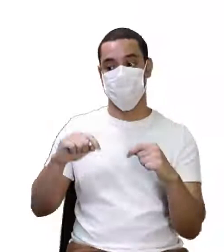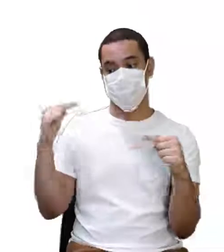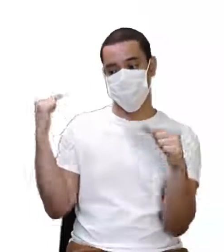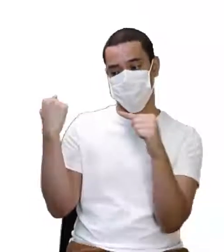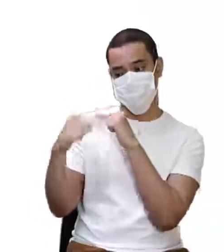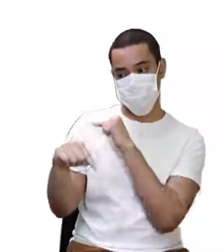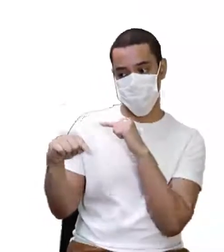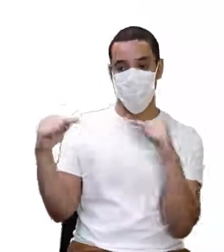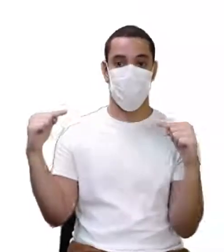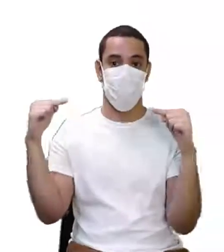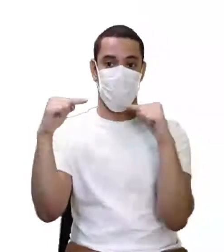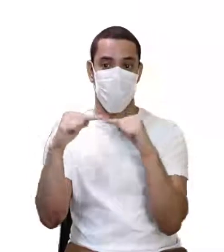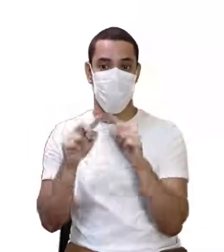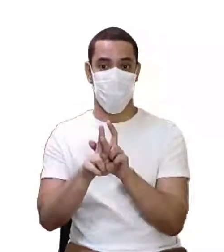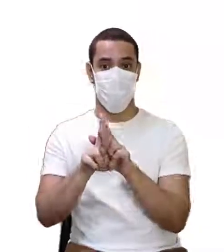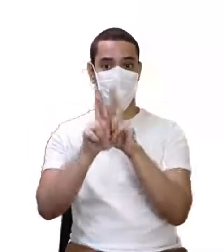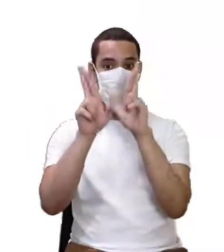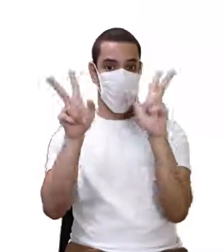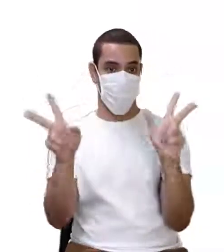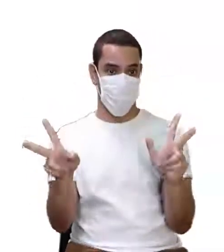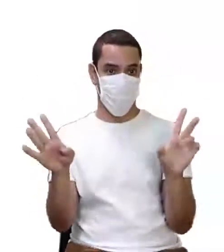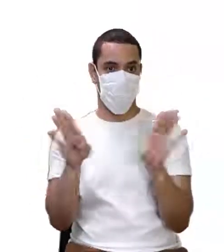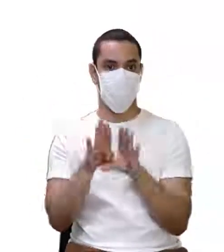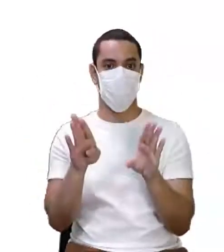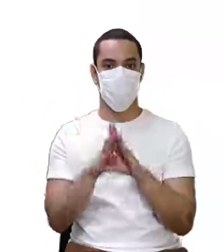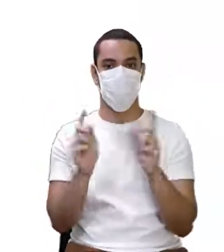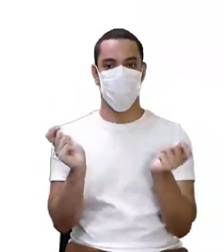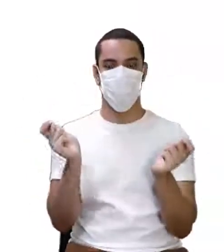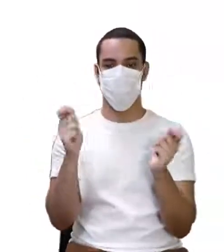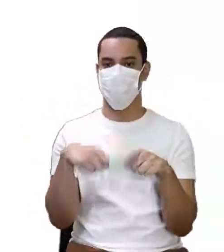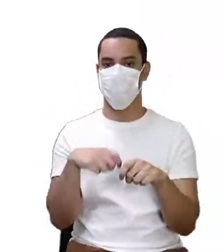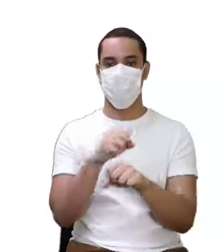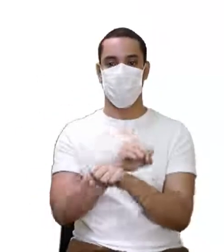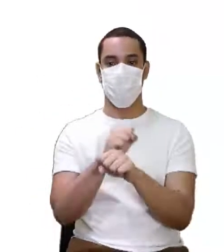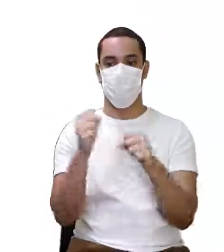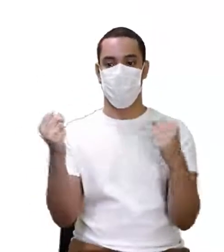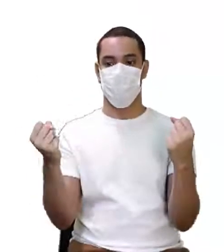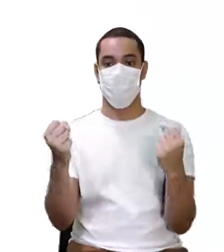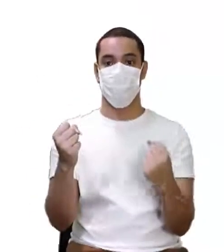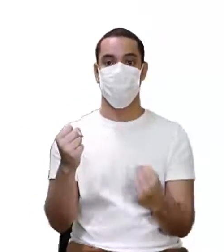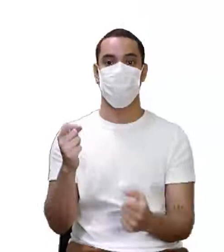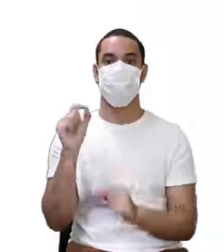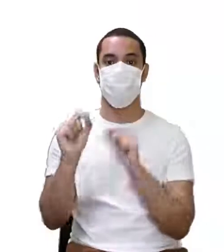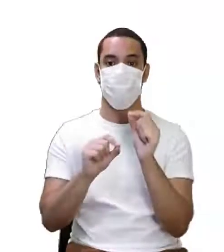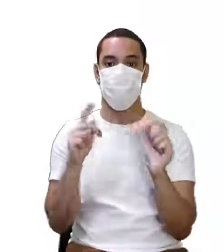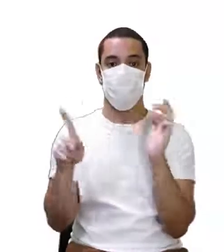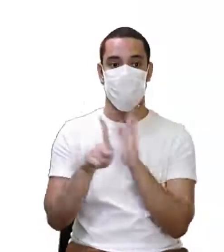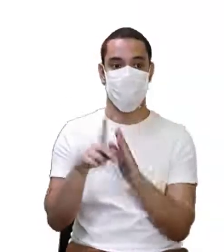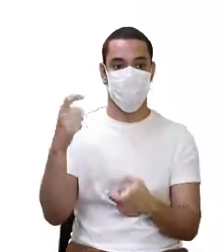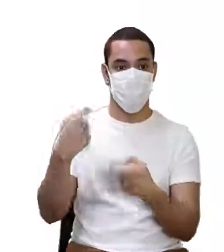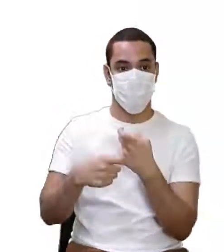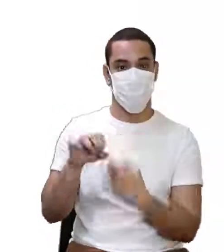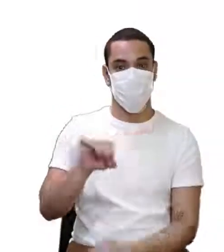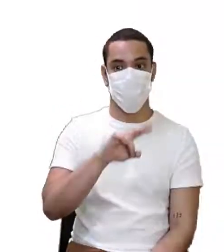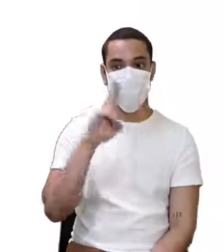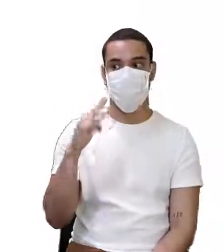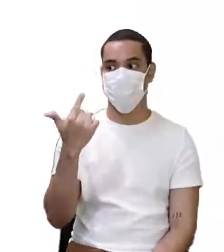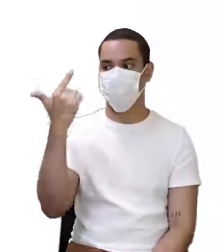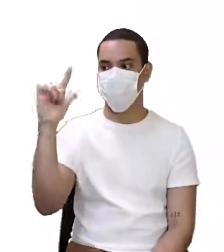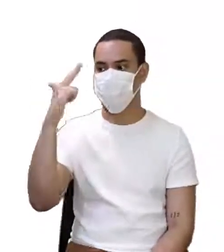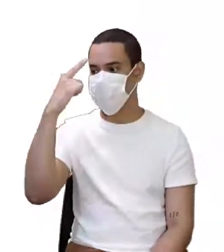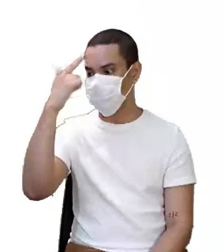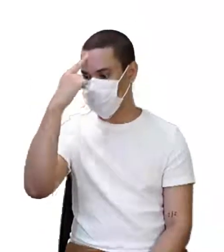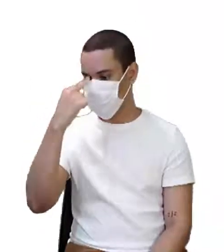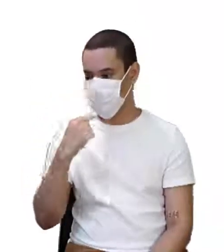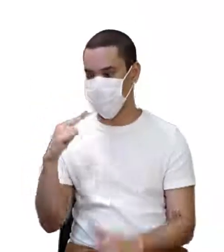incompatibilidade entre os gametas de espécies diferentes, podendo ser inviáveis nos ductos sexuais ou estilos de outras